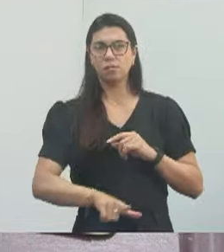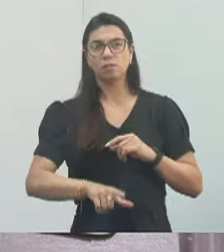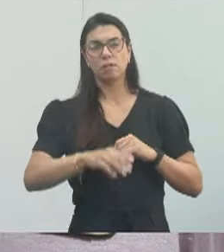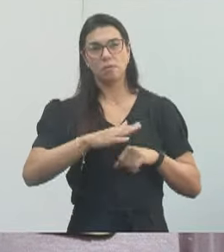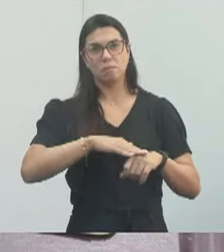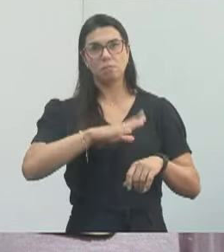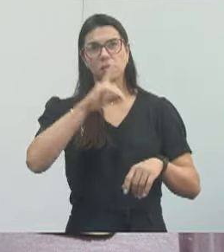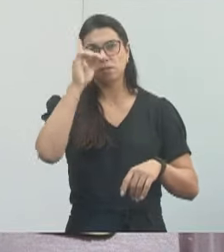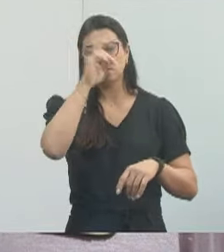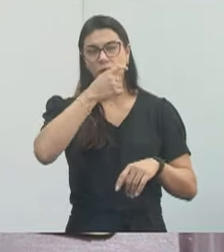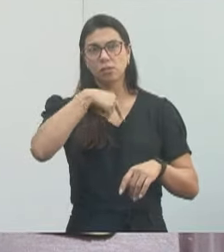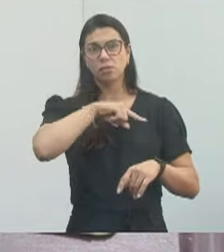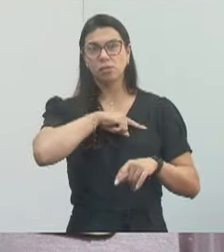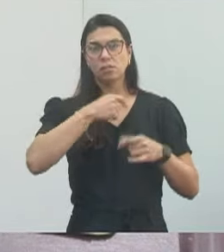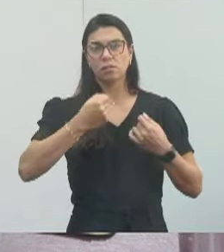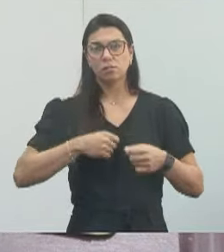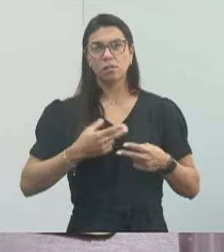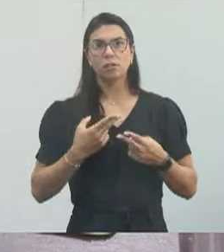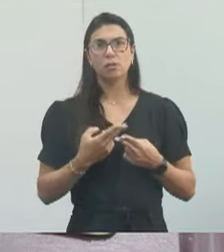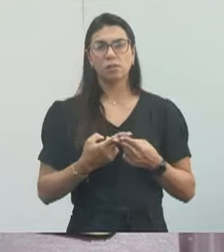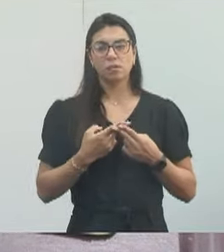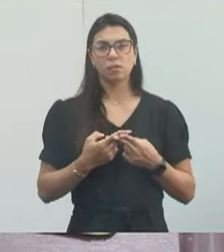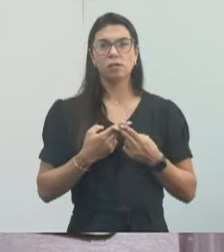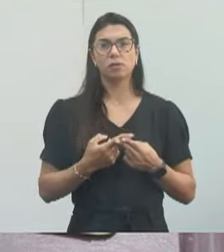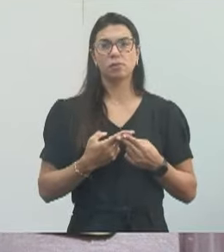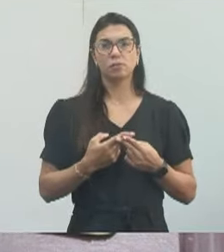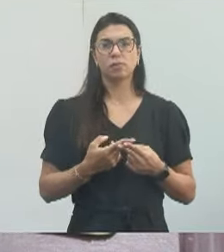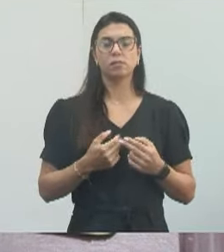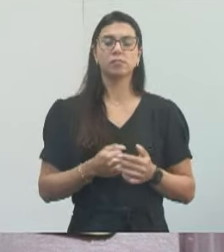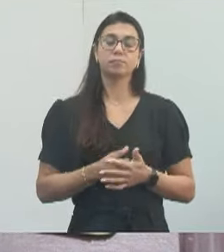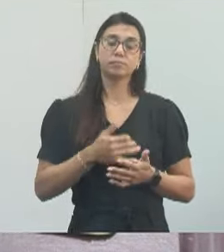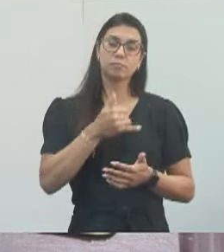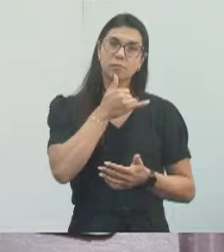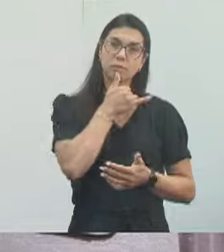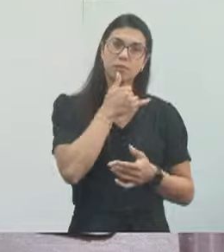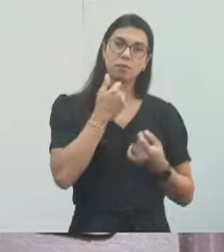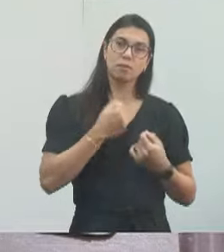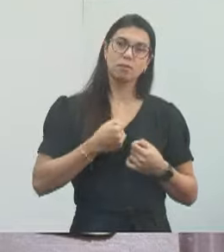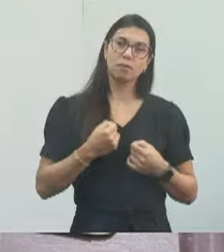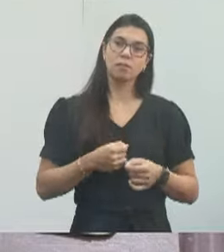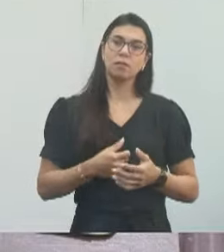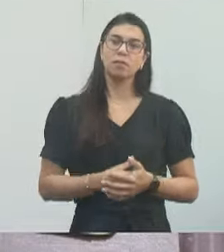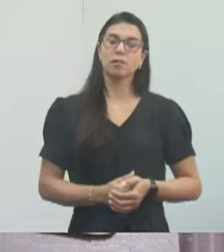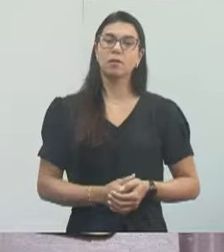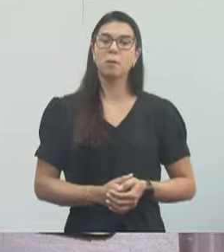a gente precisa ter um pouquinho de paciência porque para ficar bom infelizmente precisa